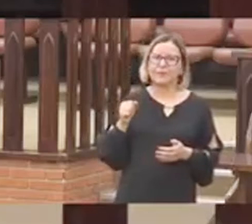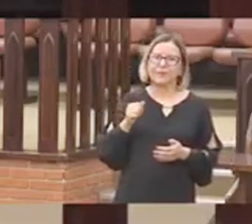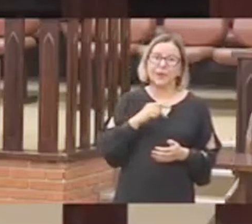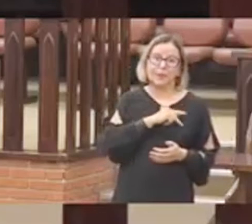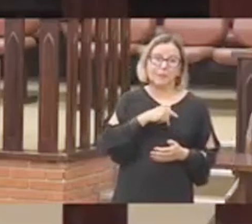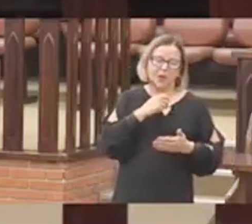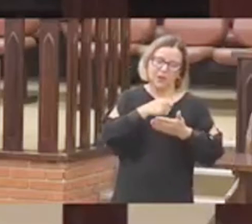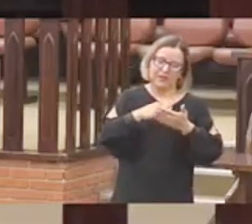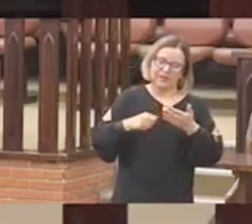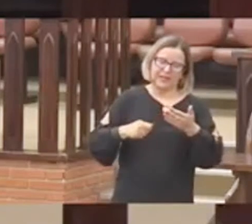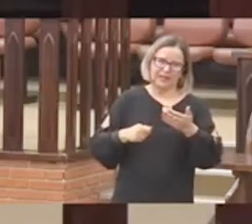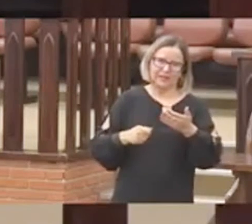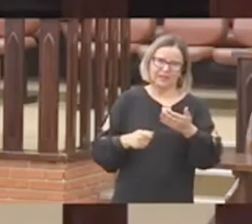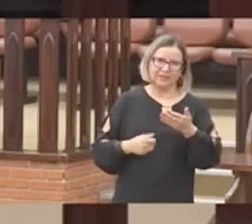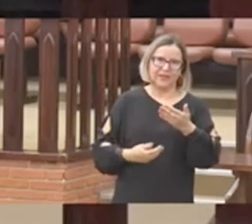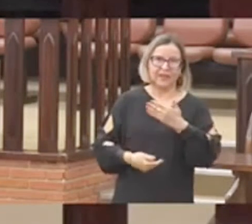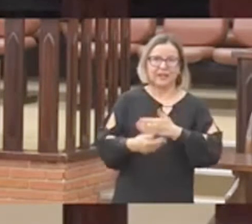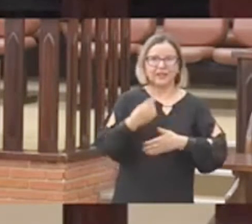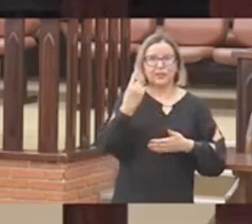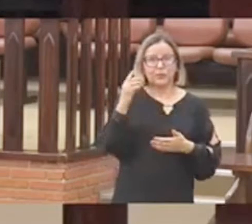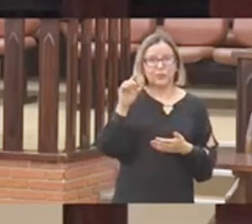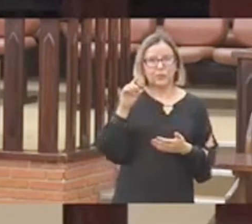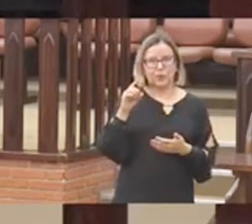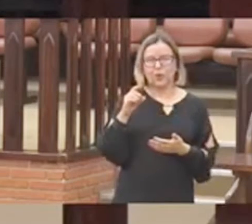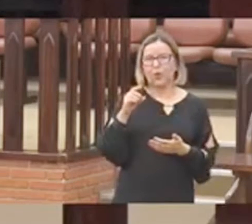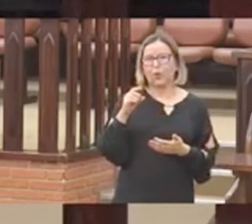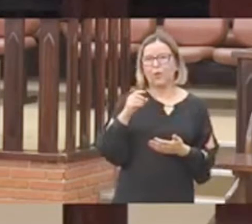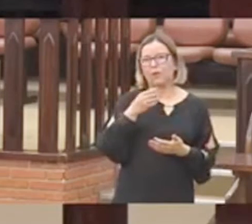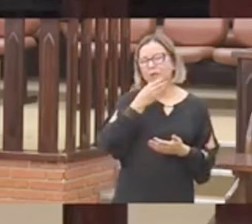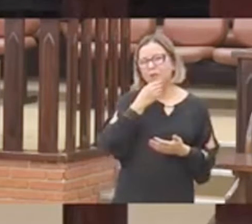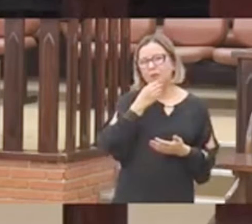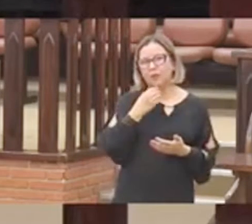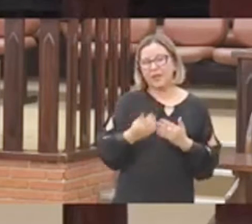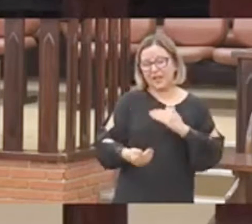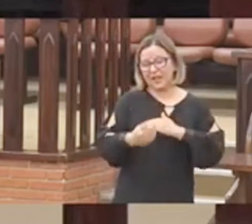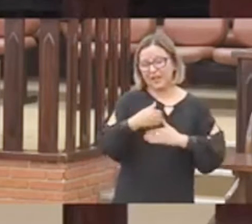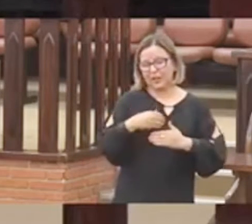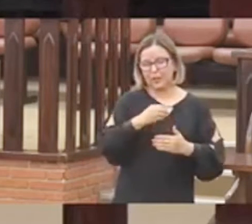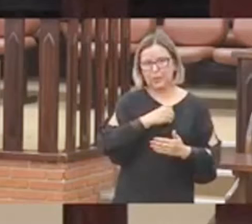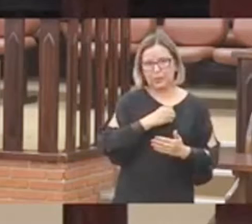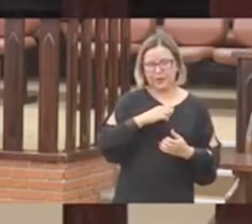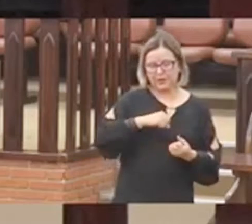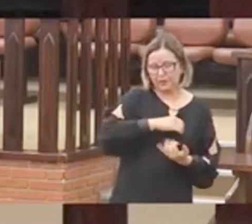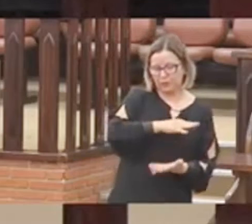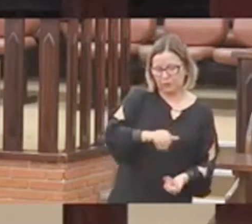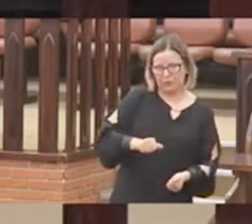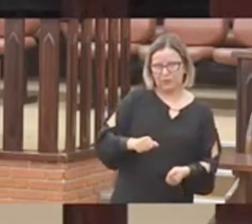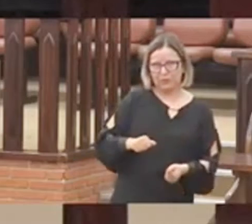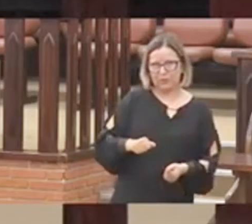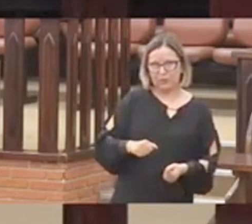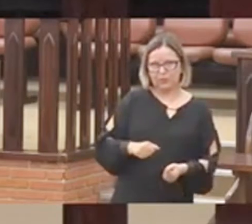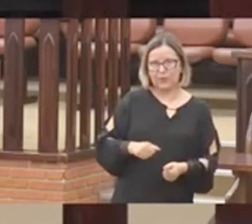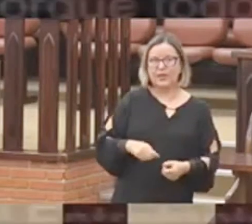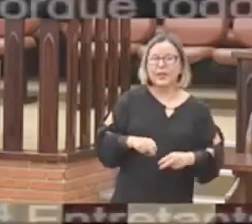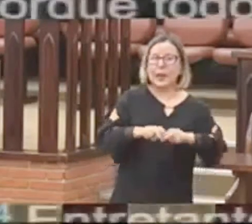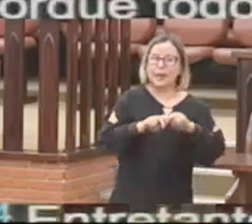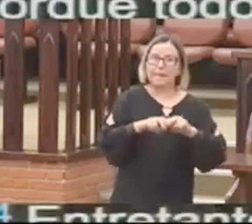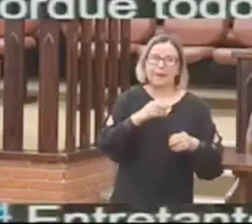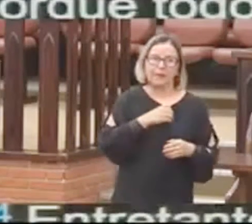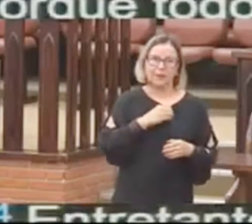mundo, e pelo pecado também entrou a morte. O que está acontecendo?